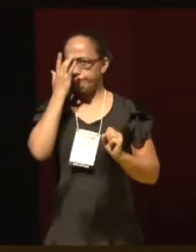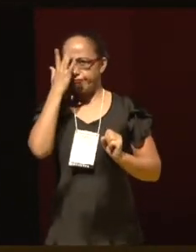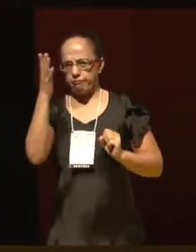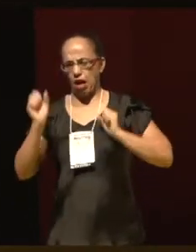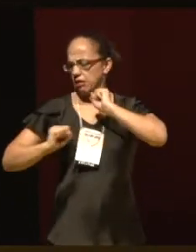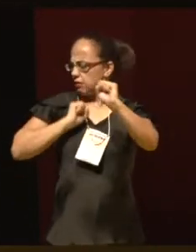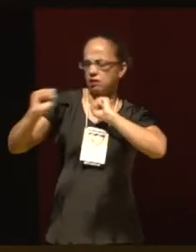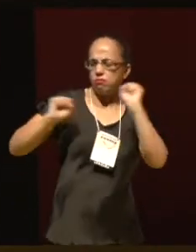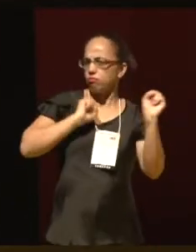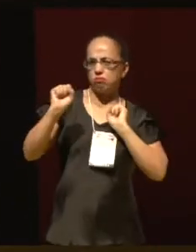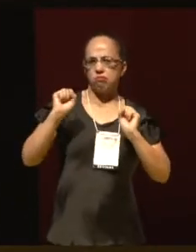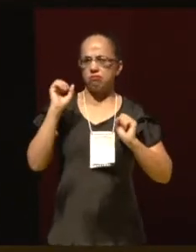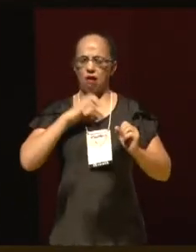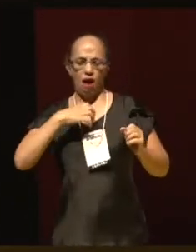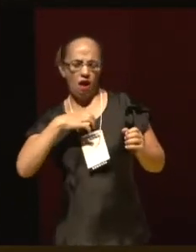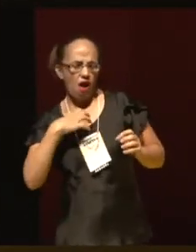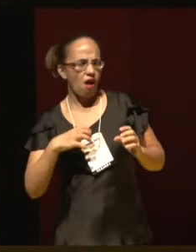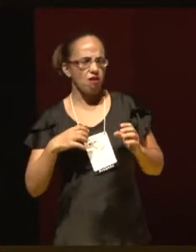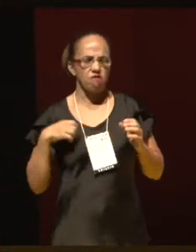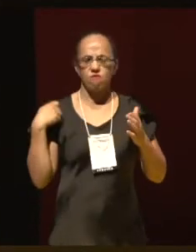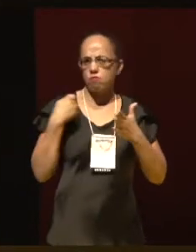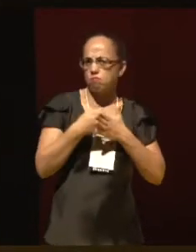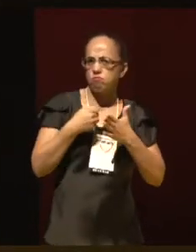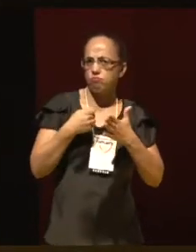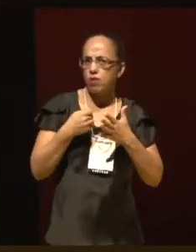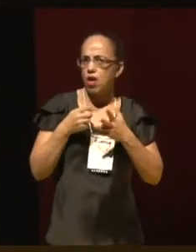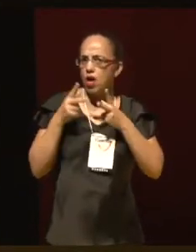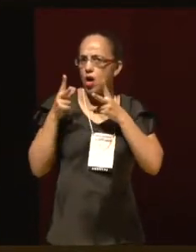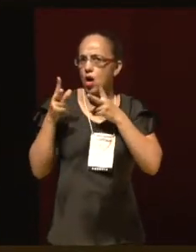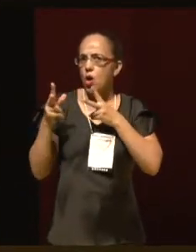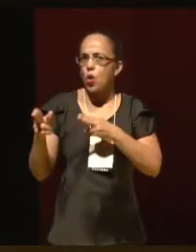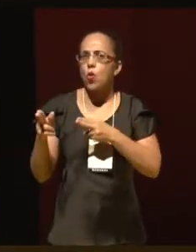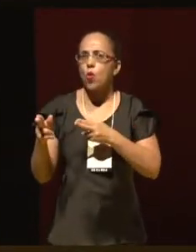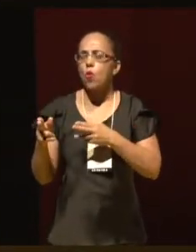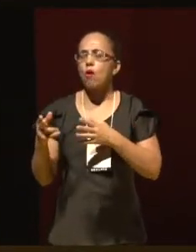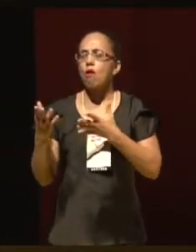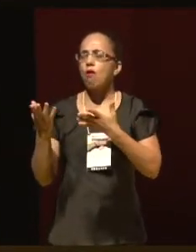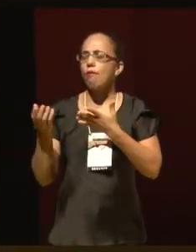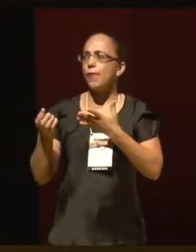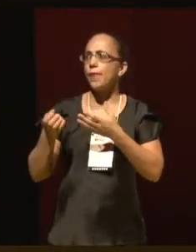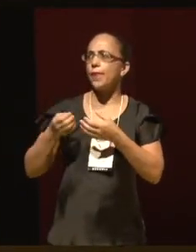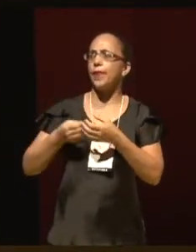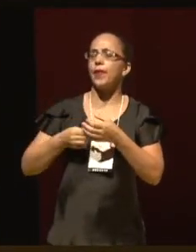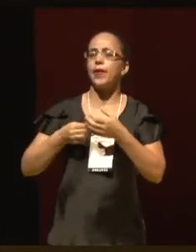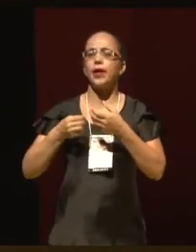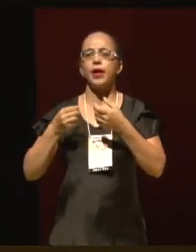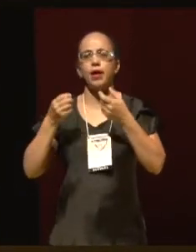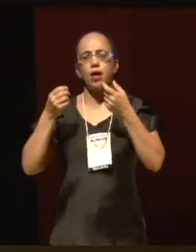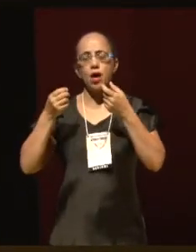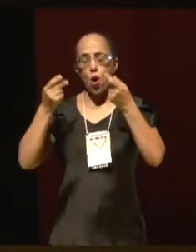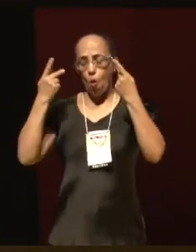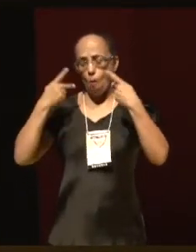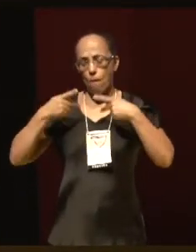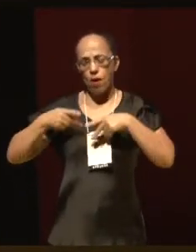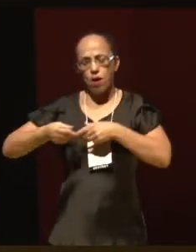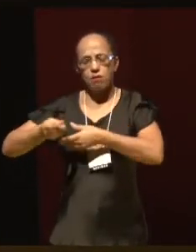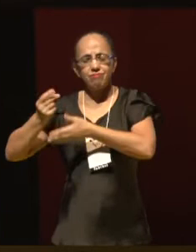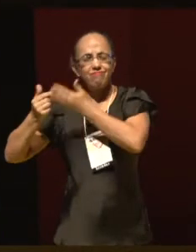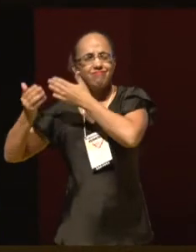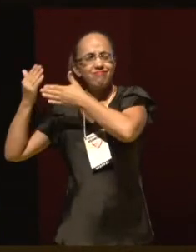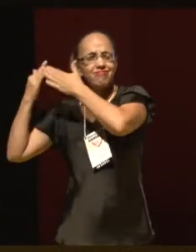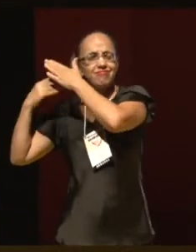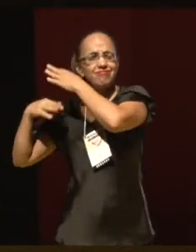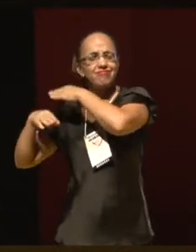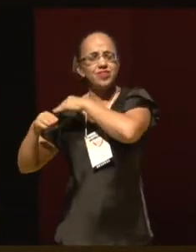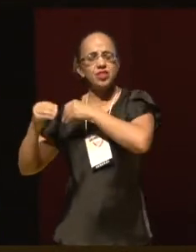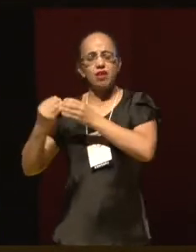facilmente, que é primitivo. E tem que ver muito com a lei de